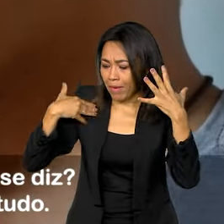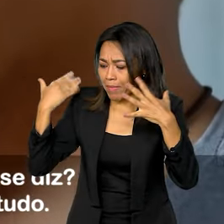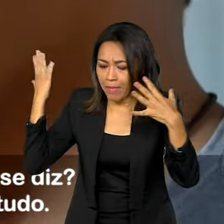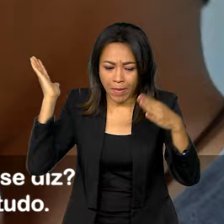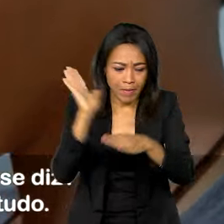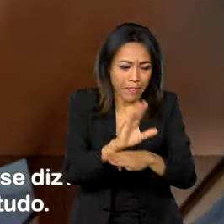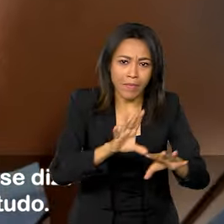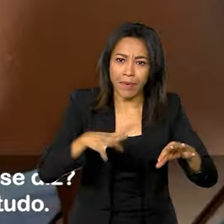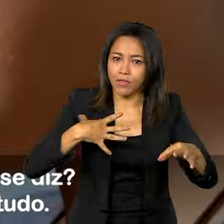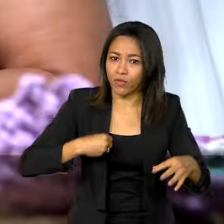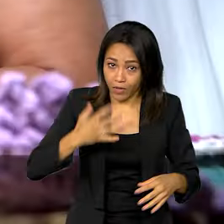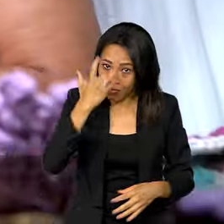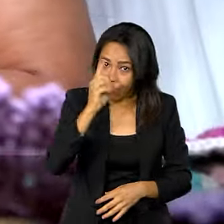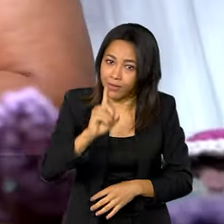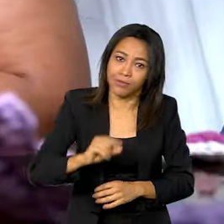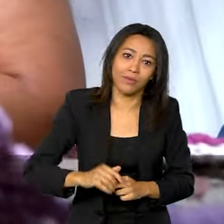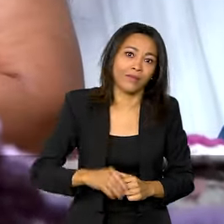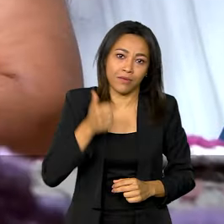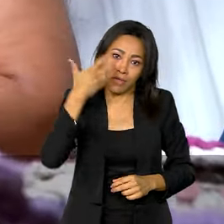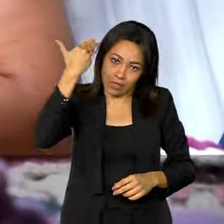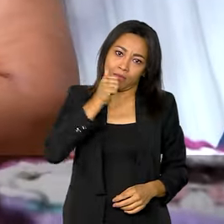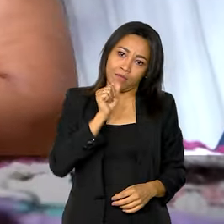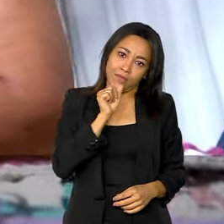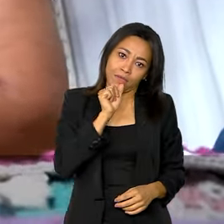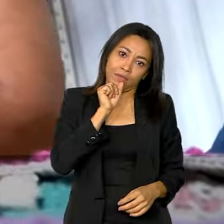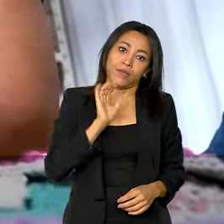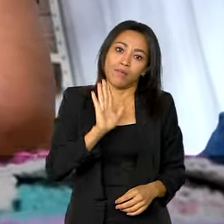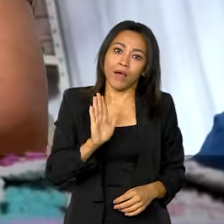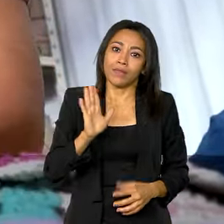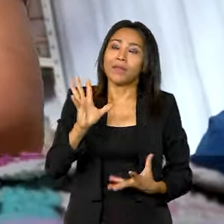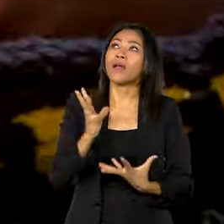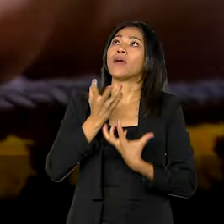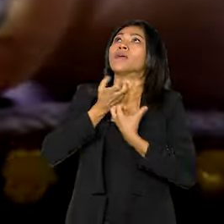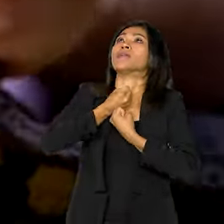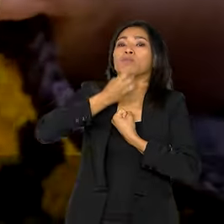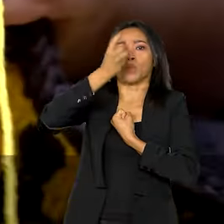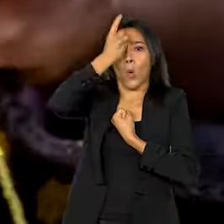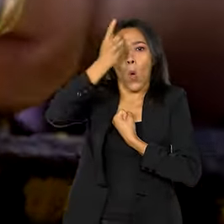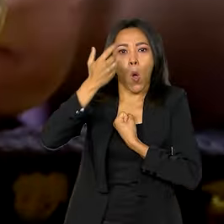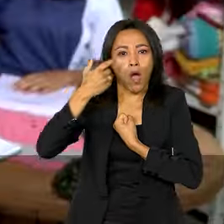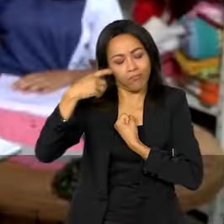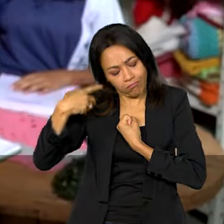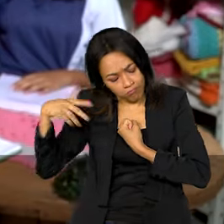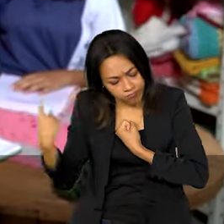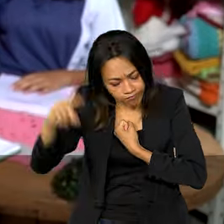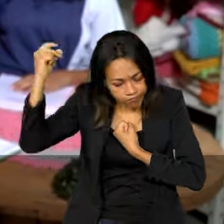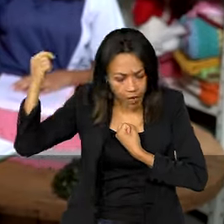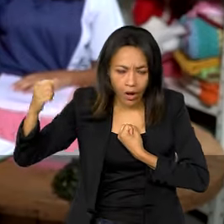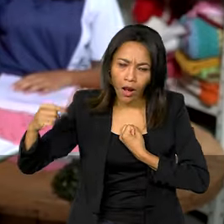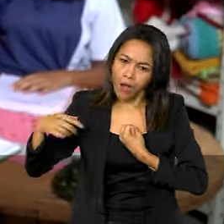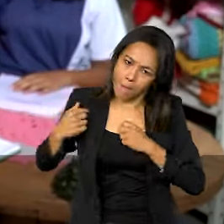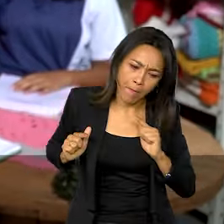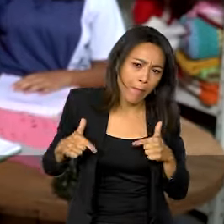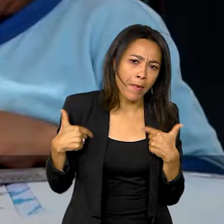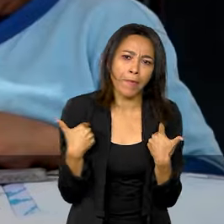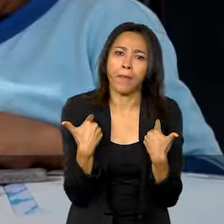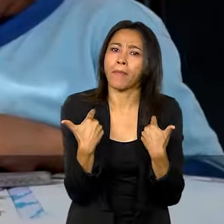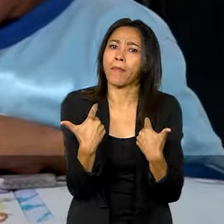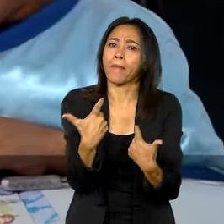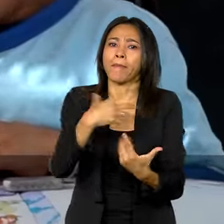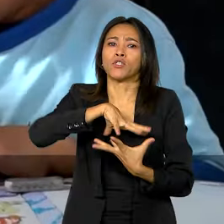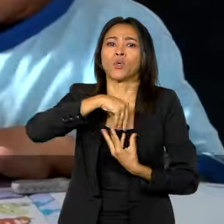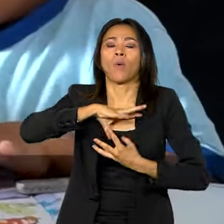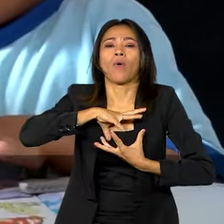dar conta de tudo não é fácil não mas quando a gente recebe o dom a gente tem que abraçar de corpo e alma